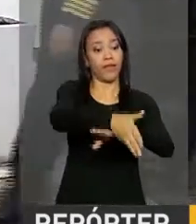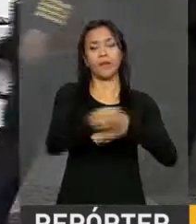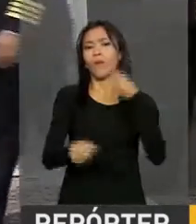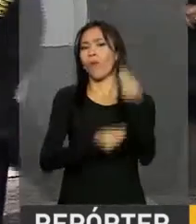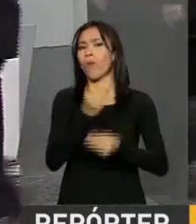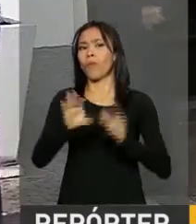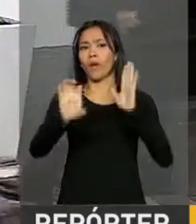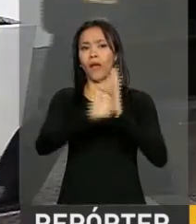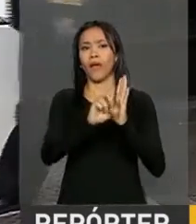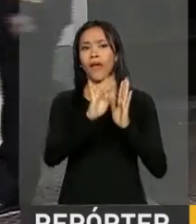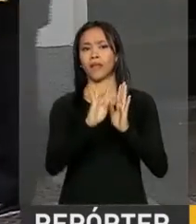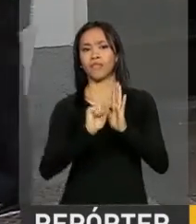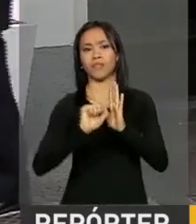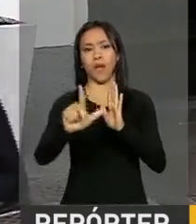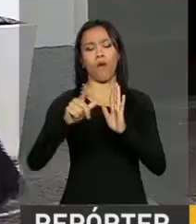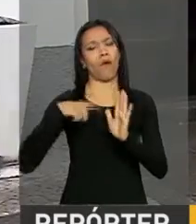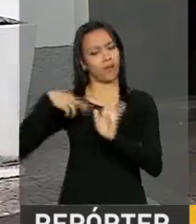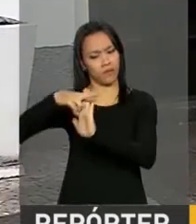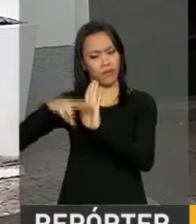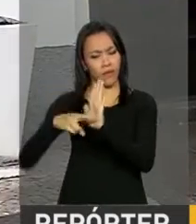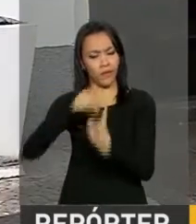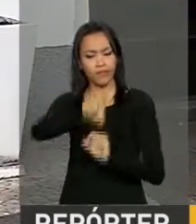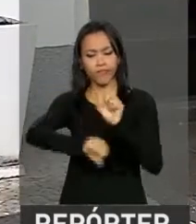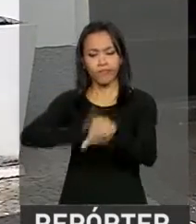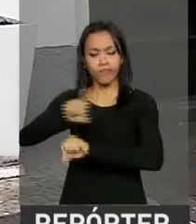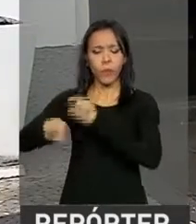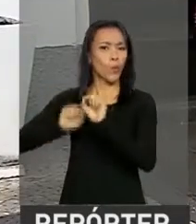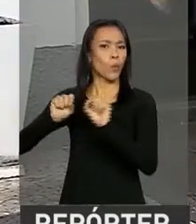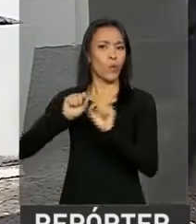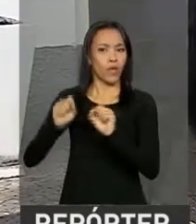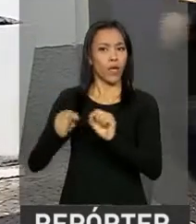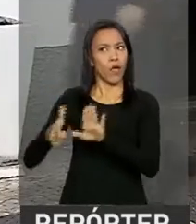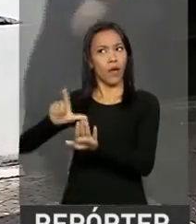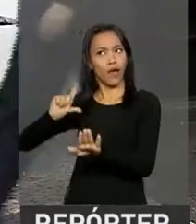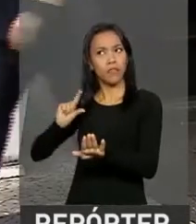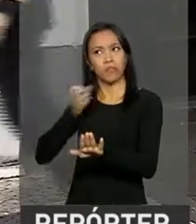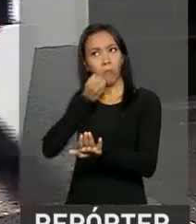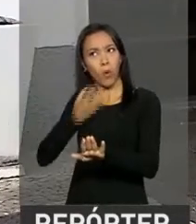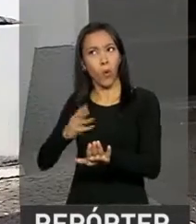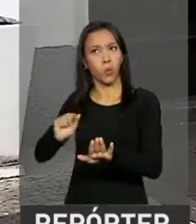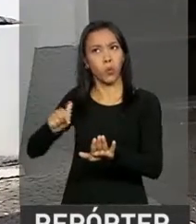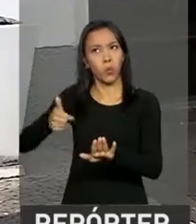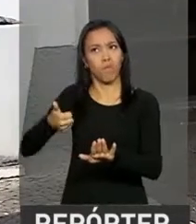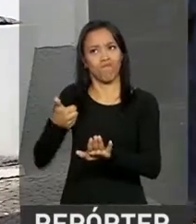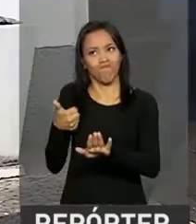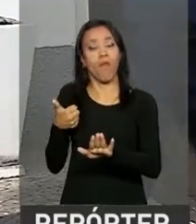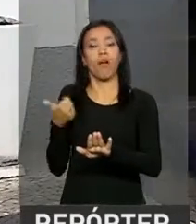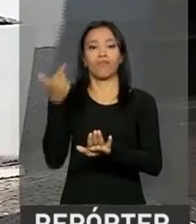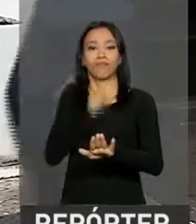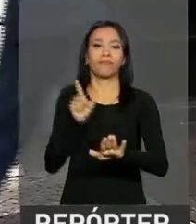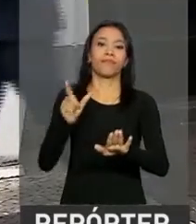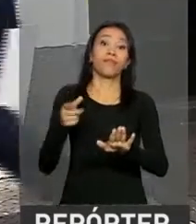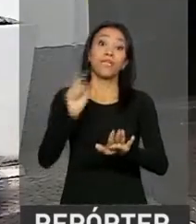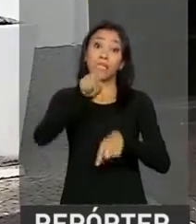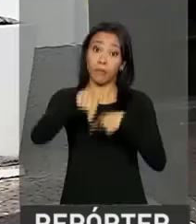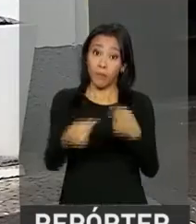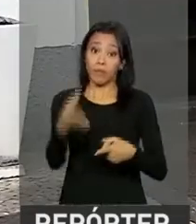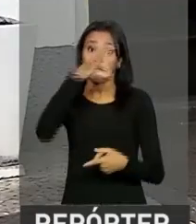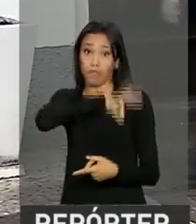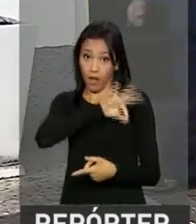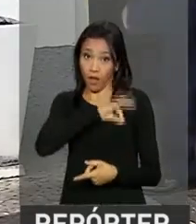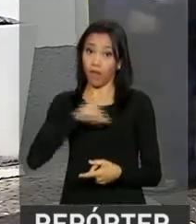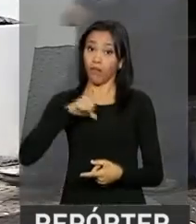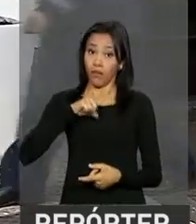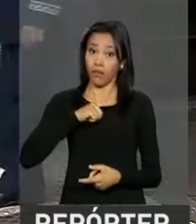editais públicos os critérios de seleção levam em conta o desempenho anterior na carreira e além de receberem o salário da função